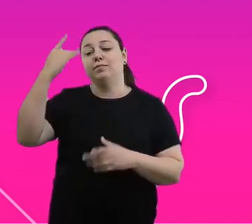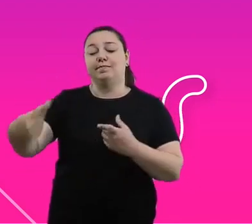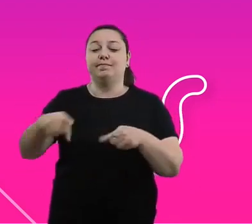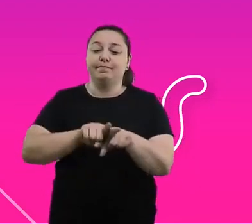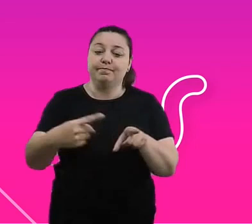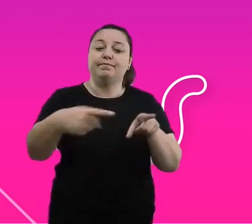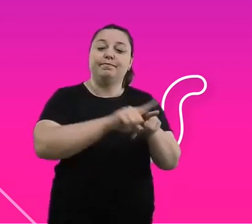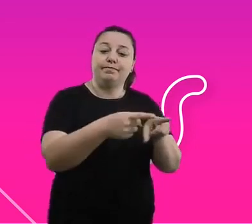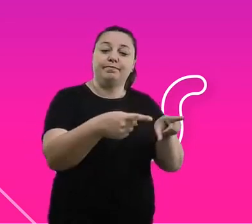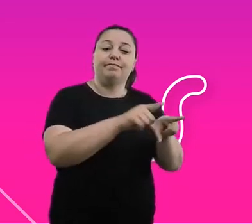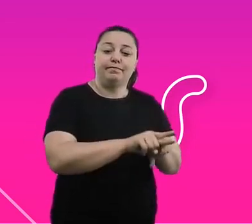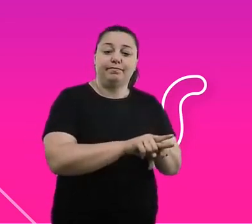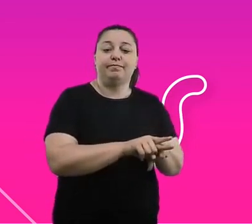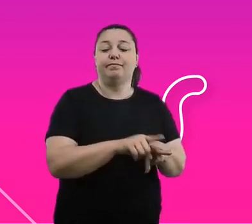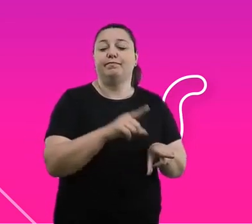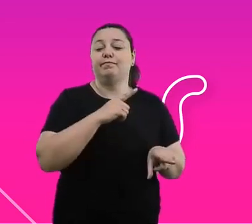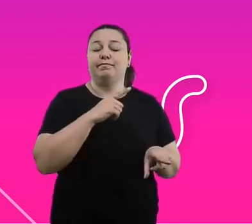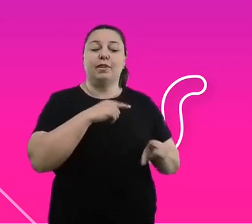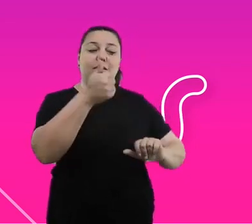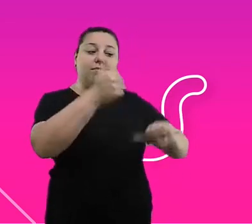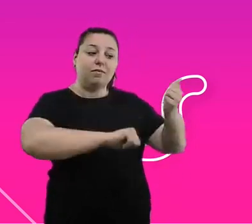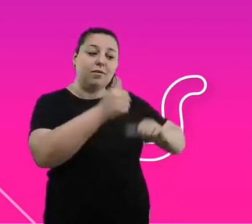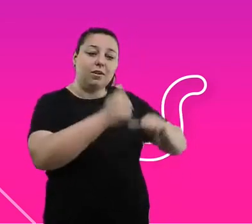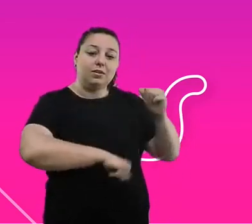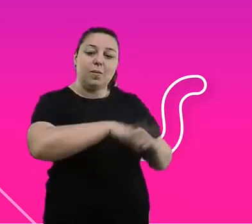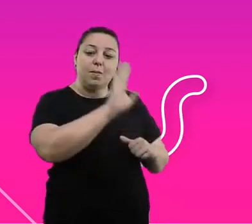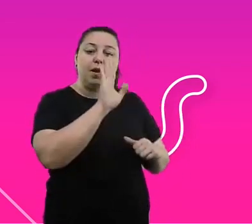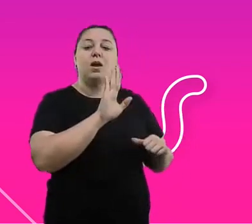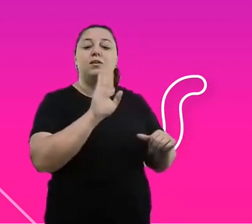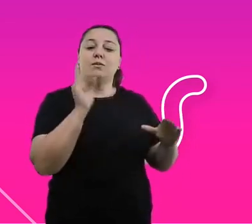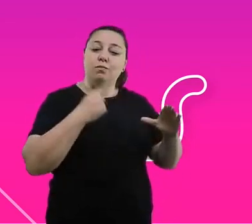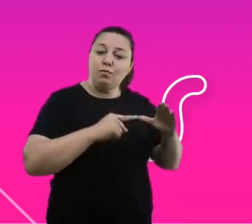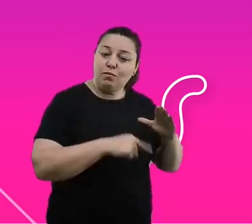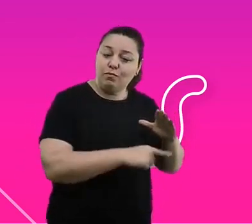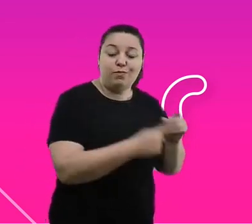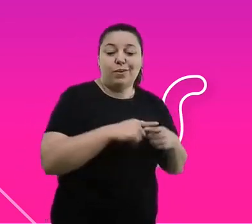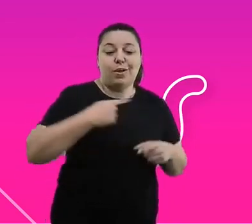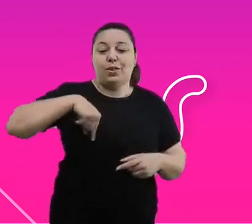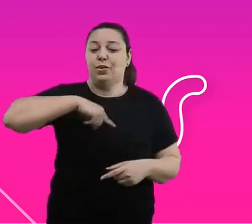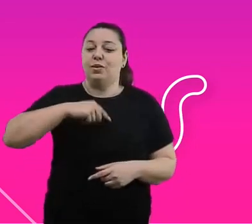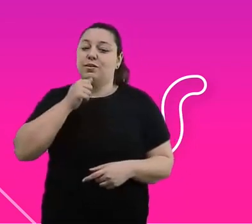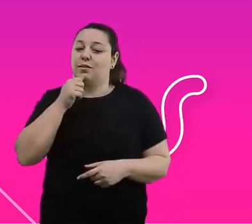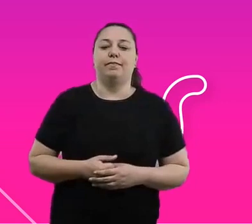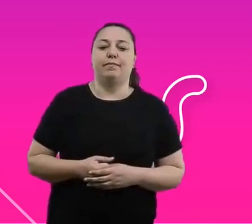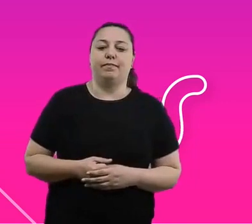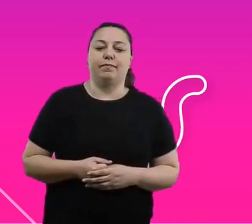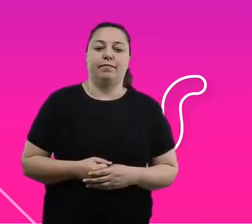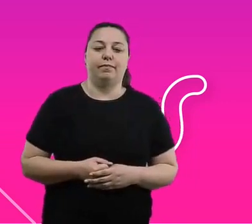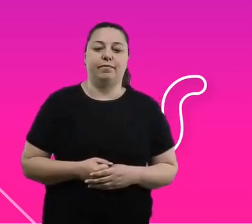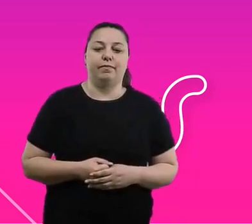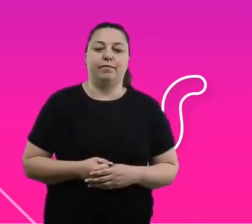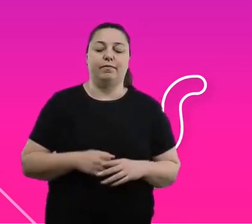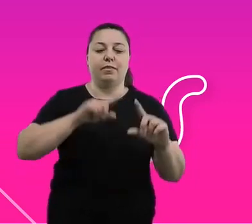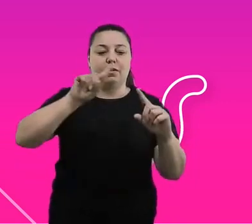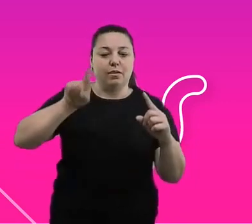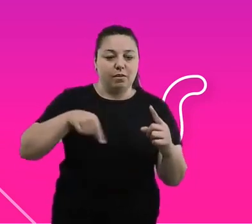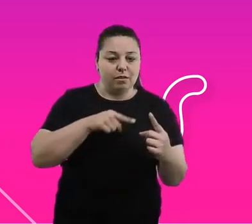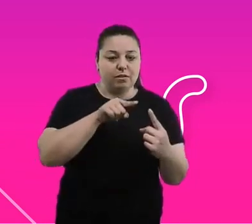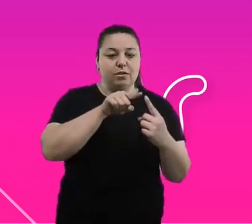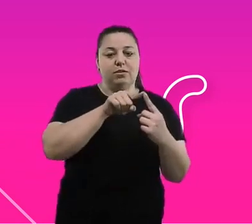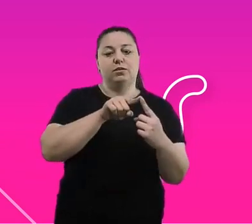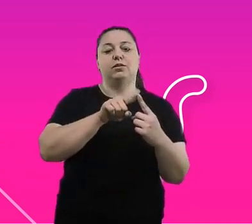a gente fala, é muita coisa, né? Dá vontade de ficar só dando elogios, como você fez todos, assim, eu acho que de